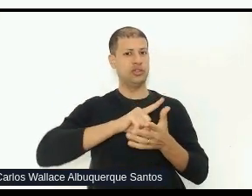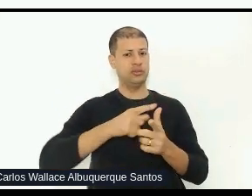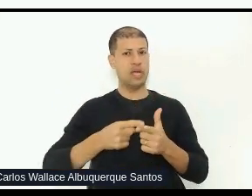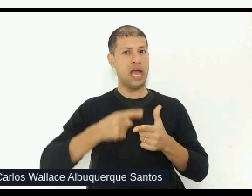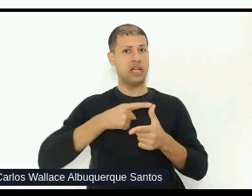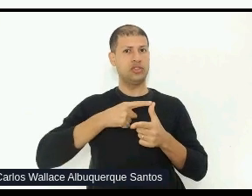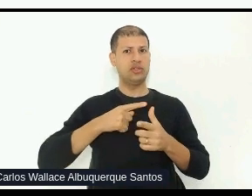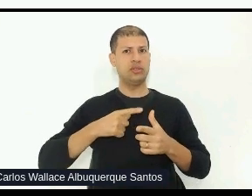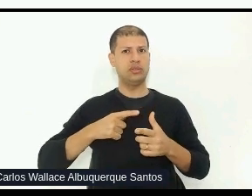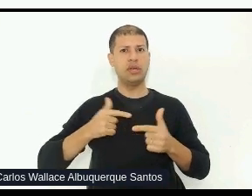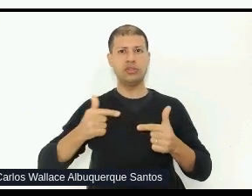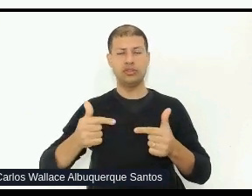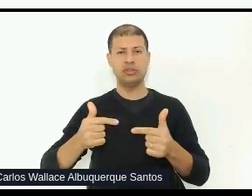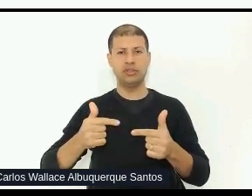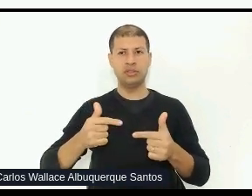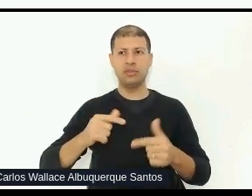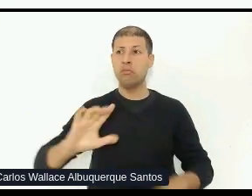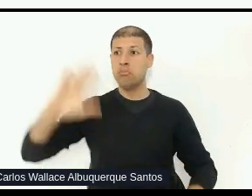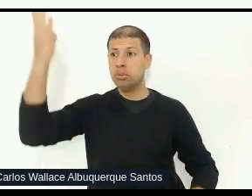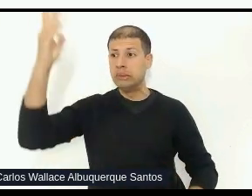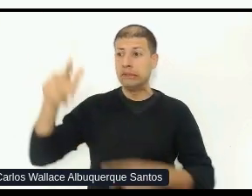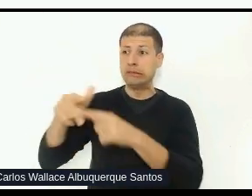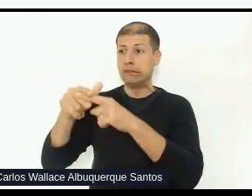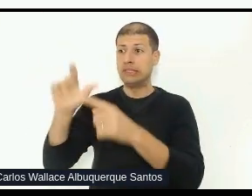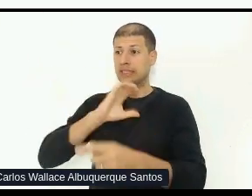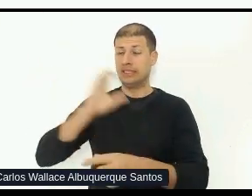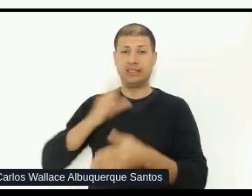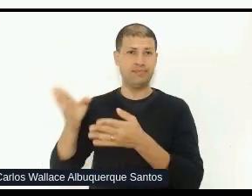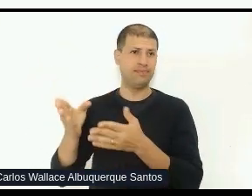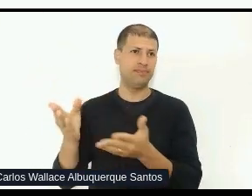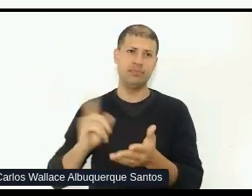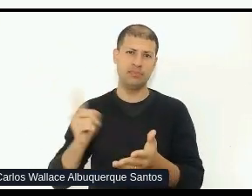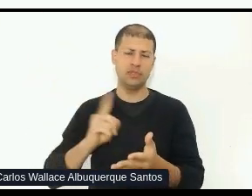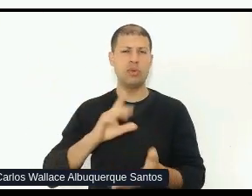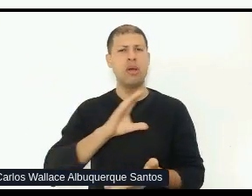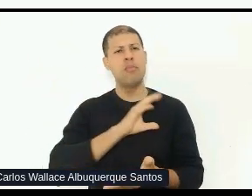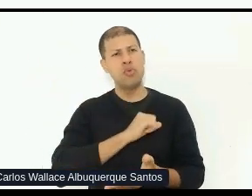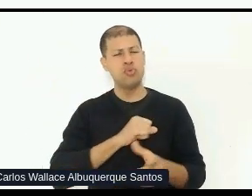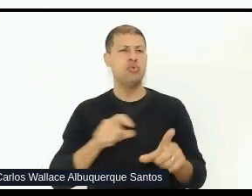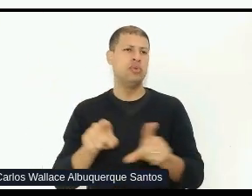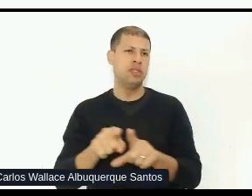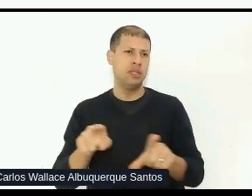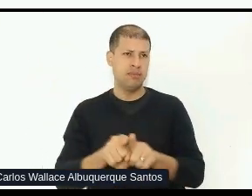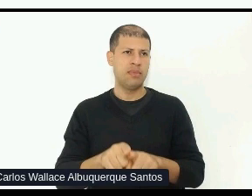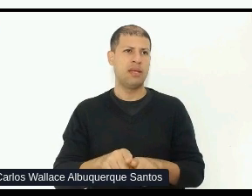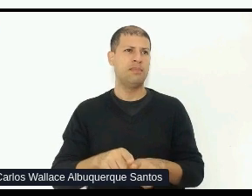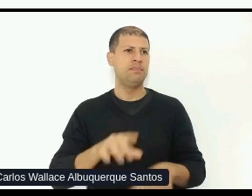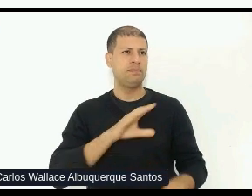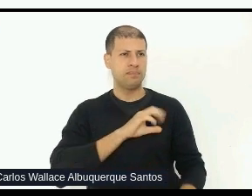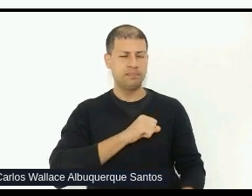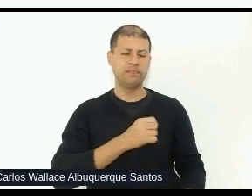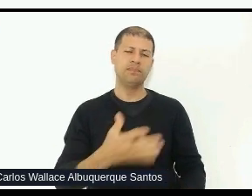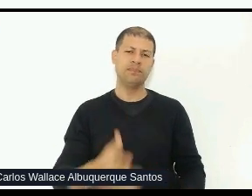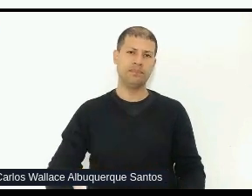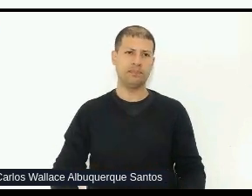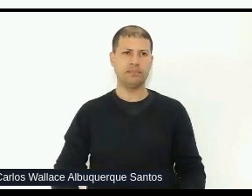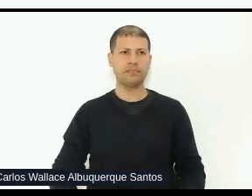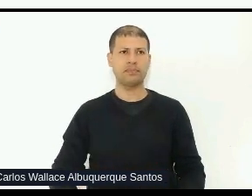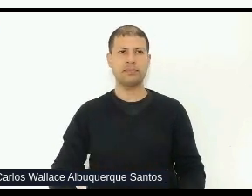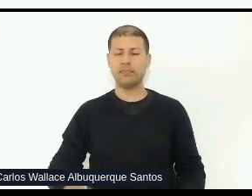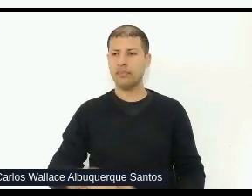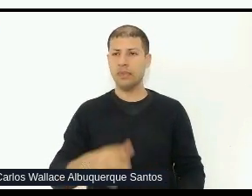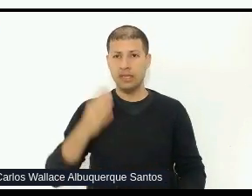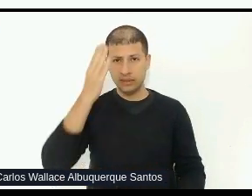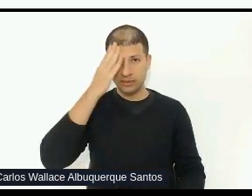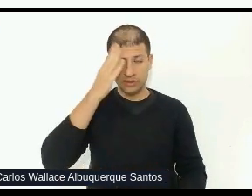mas não só, né, Neto? Uhum. E amoroso é aquela coisa, ao saber que